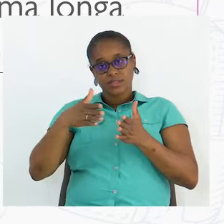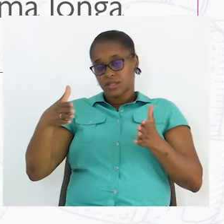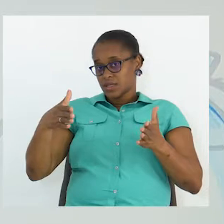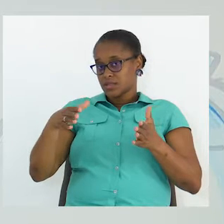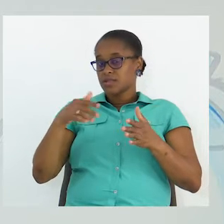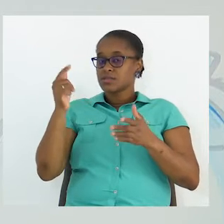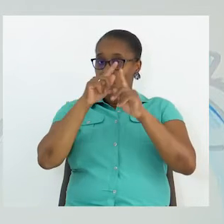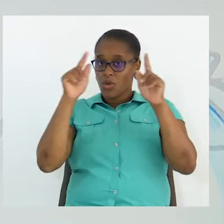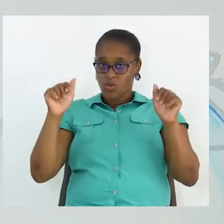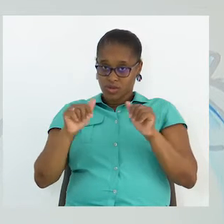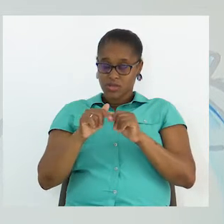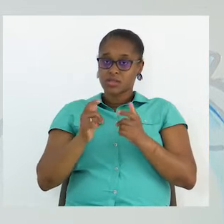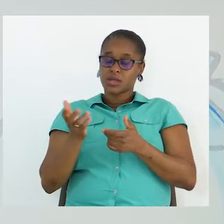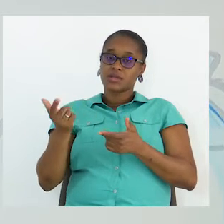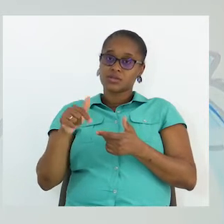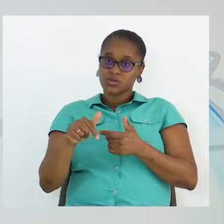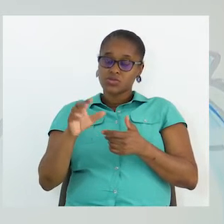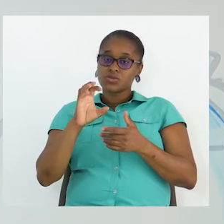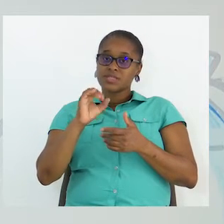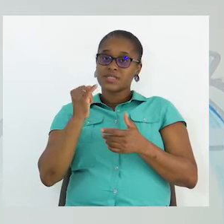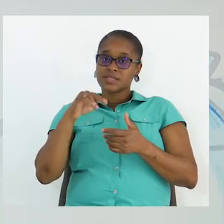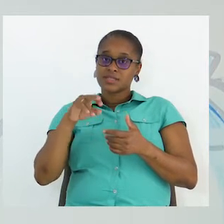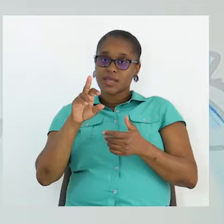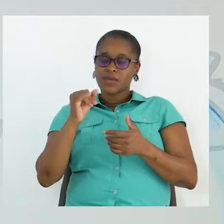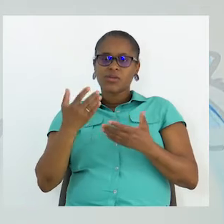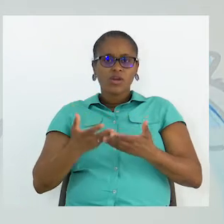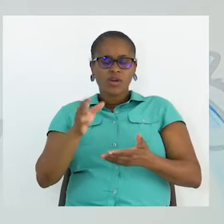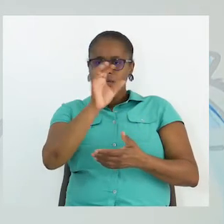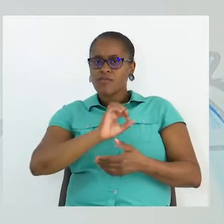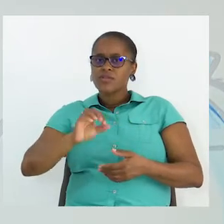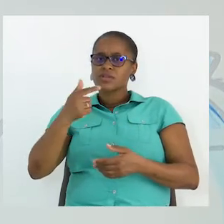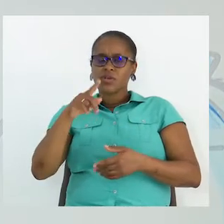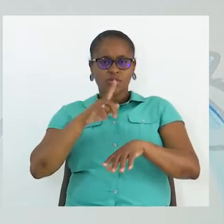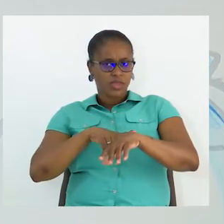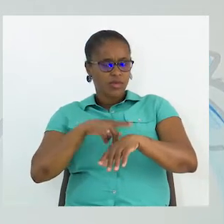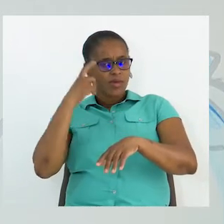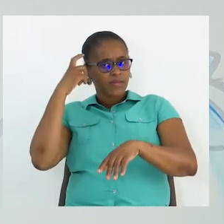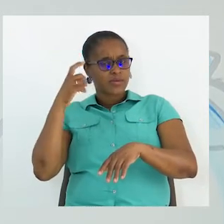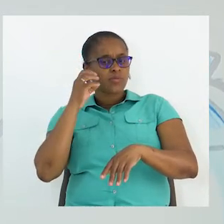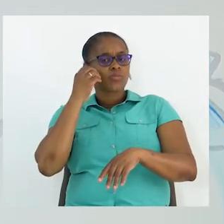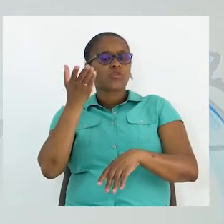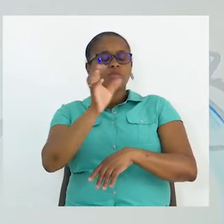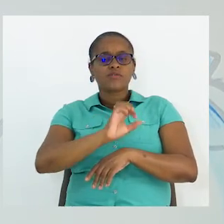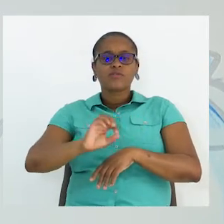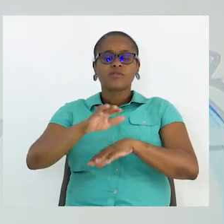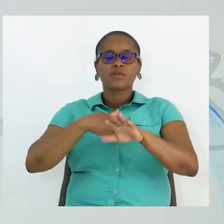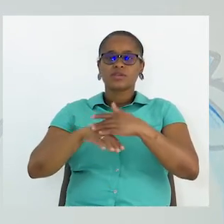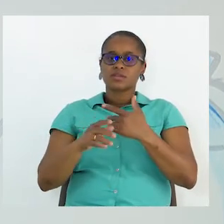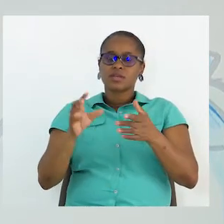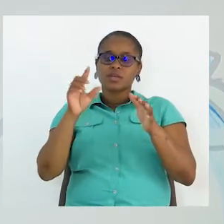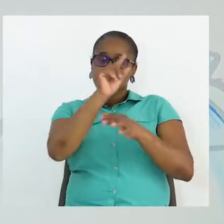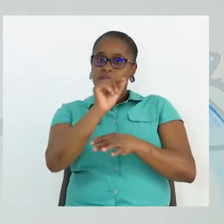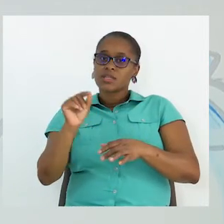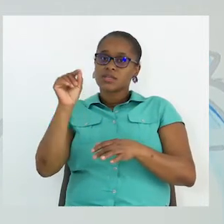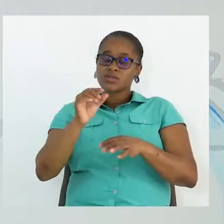cenário. Então agora vocês têm um tempinho para pensar como é que vão fazer a associação,